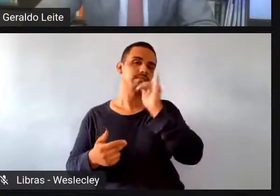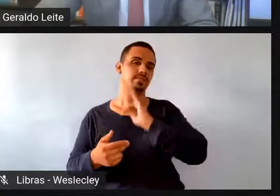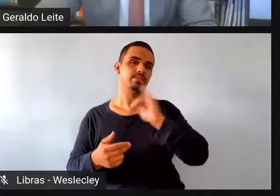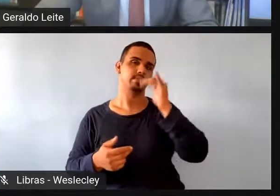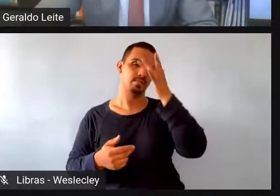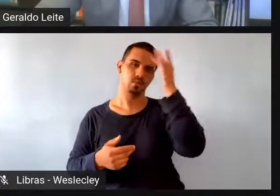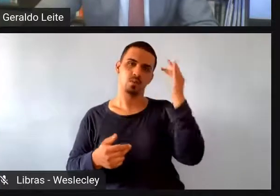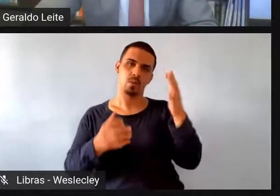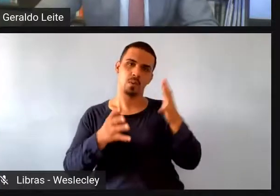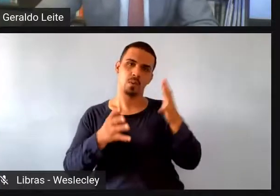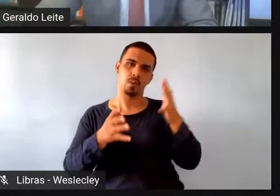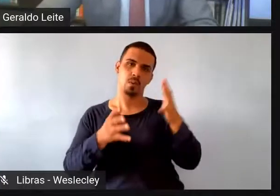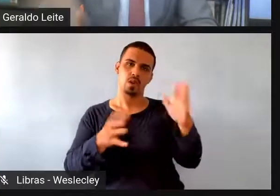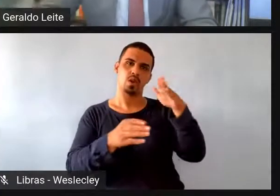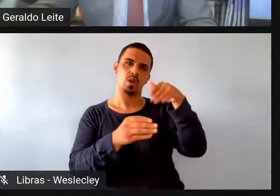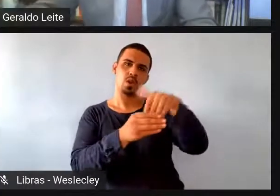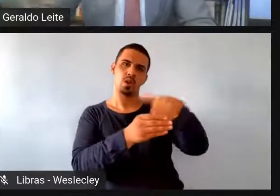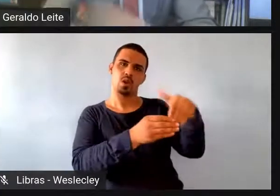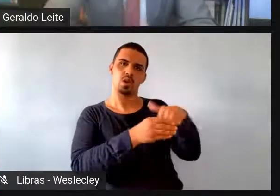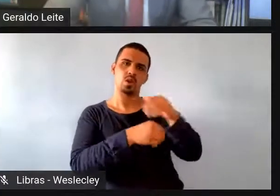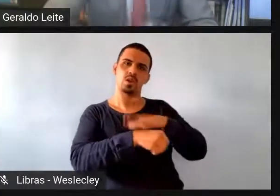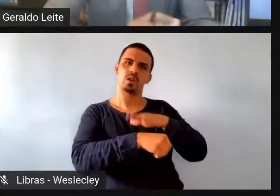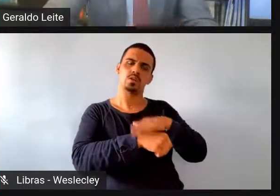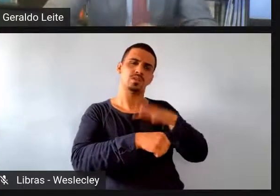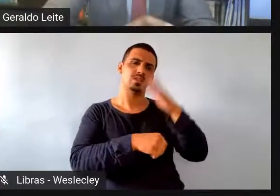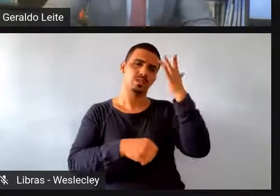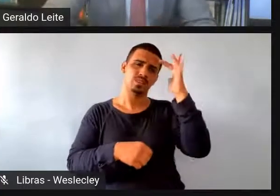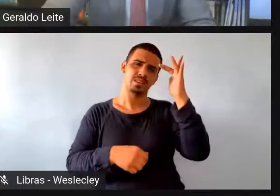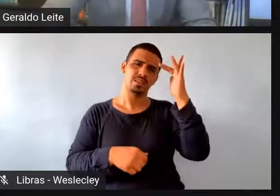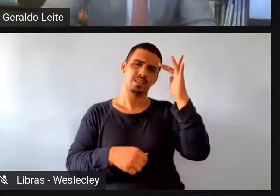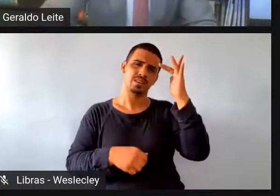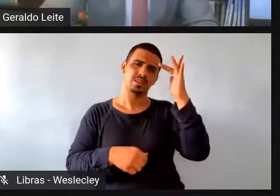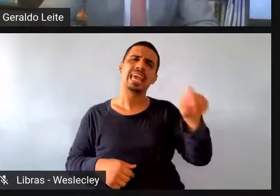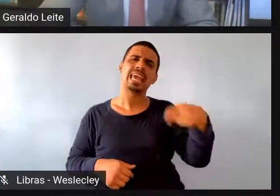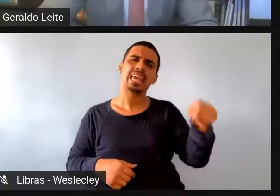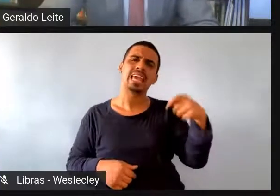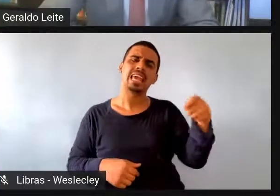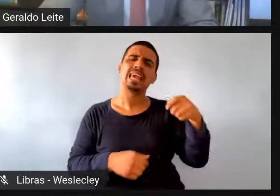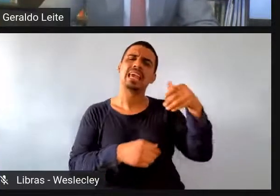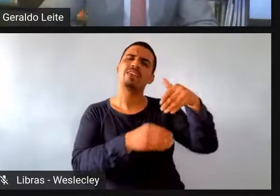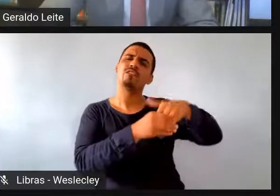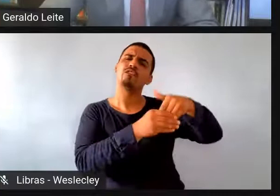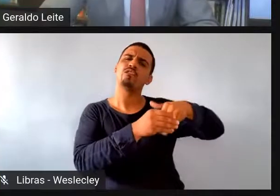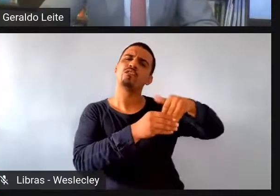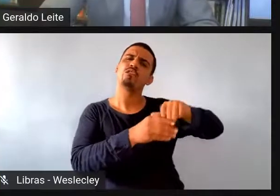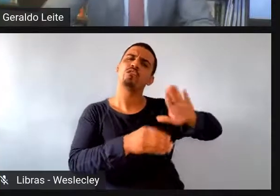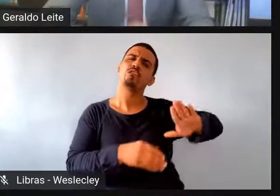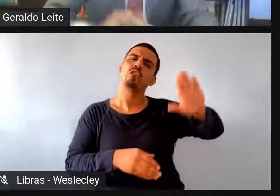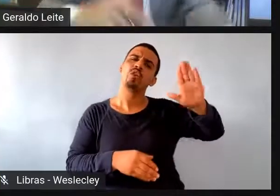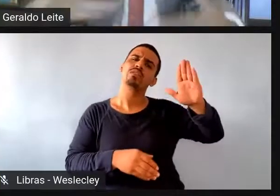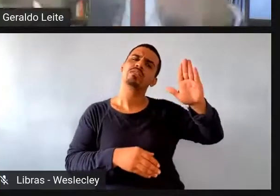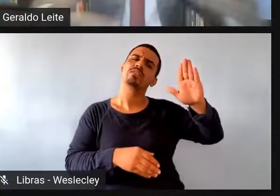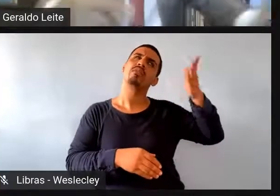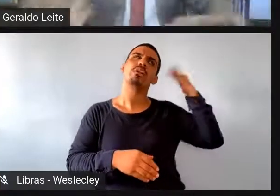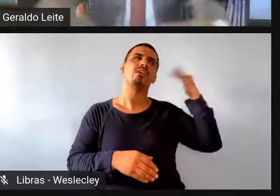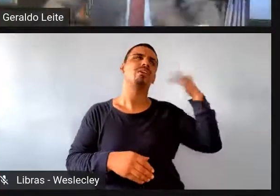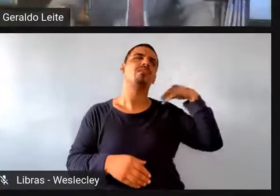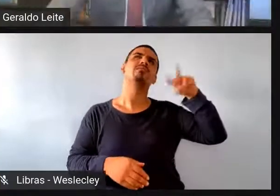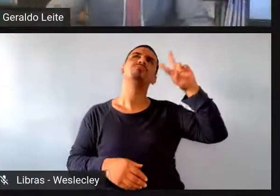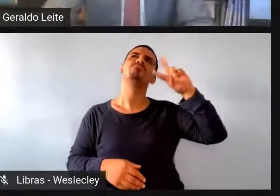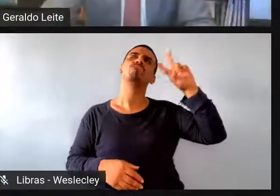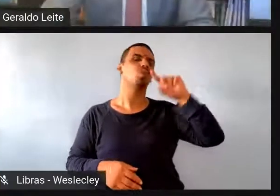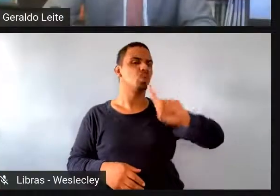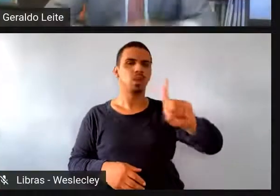maioria dos eleitores não saiba sequer em quem votou na eleição passada, sobretudo quando se trata dos cargos proporcionais, né? Então, talvez